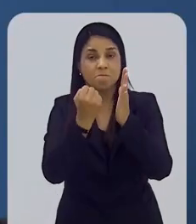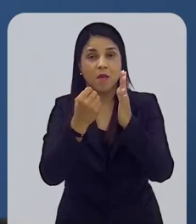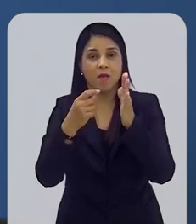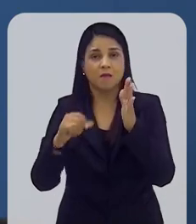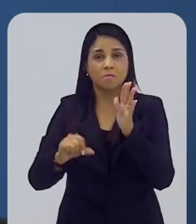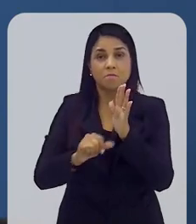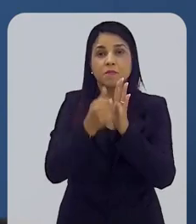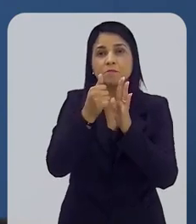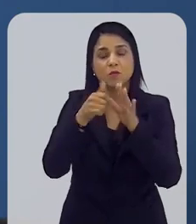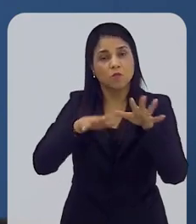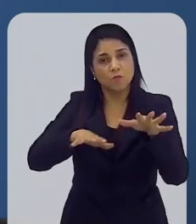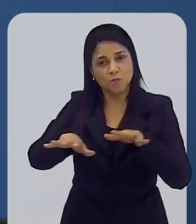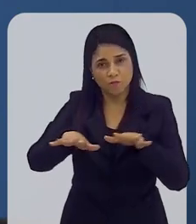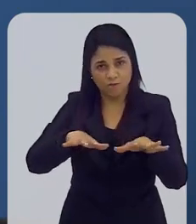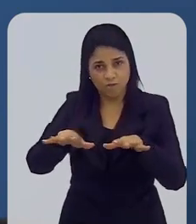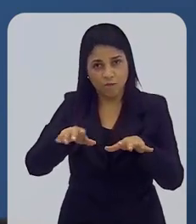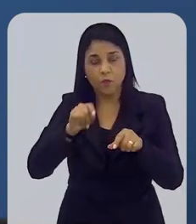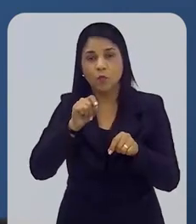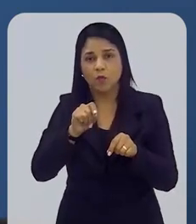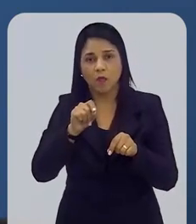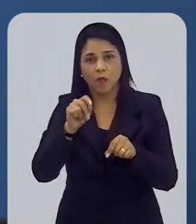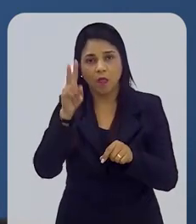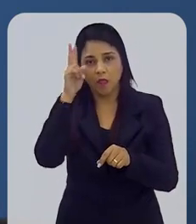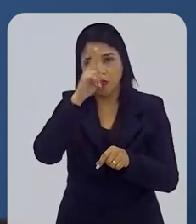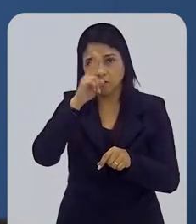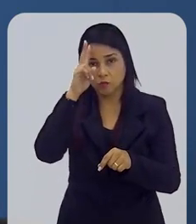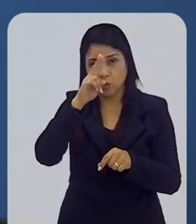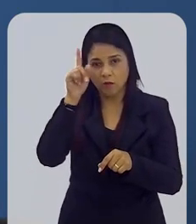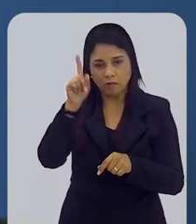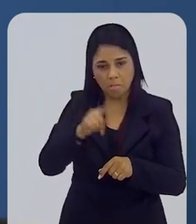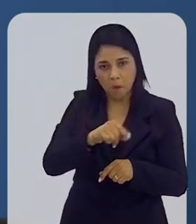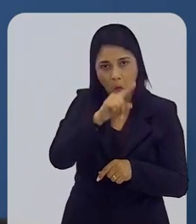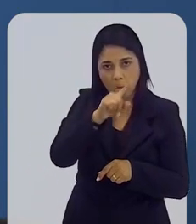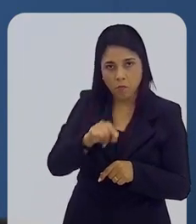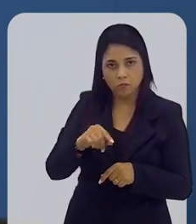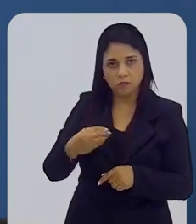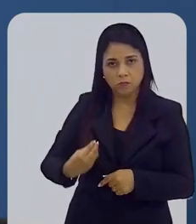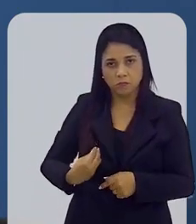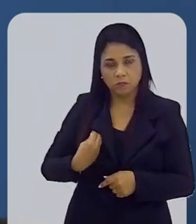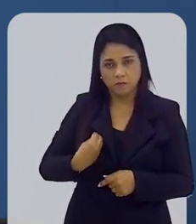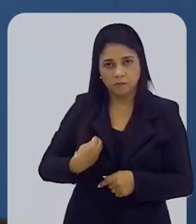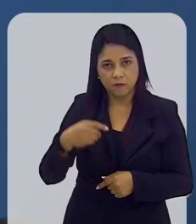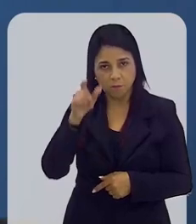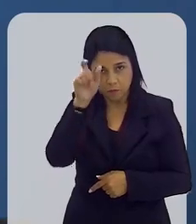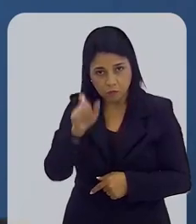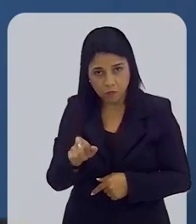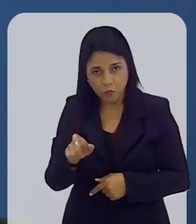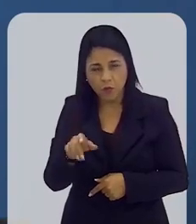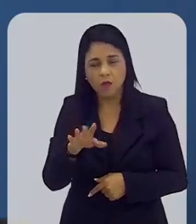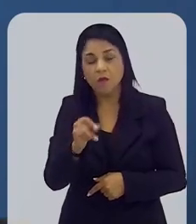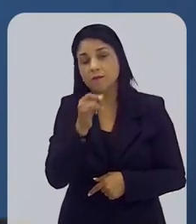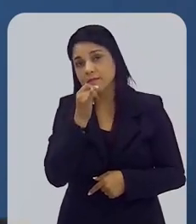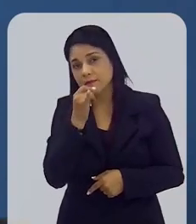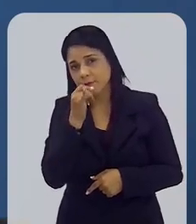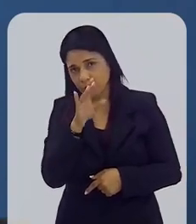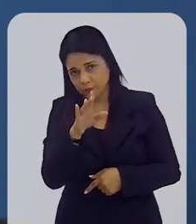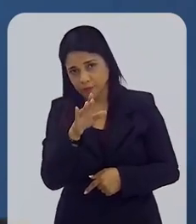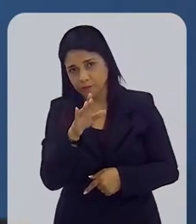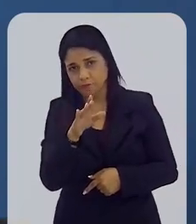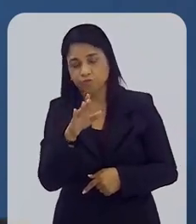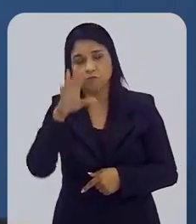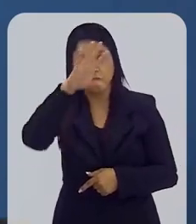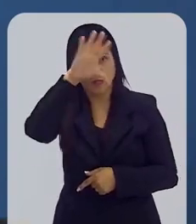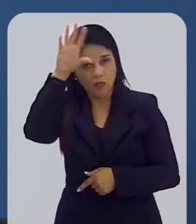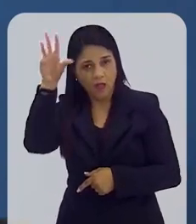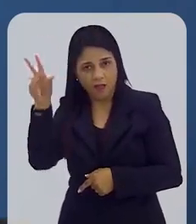o primeiro movimento que se faz é você queimar a história daquela pessoa. Quando se trouxeram